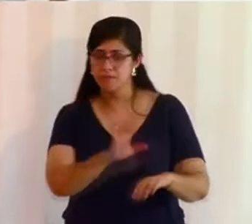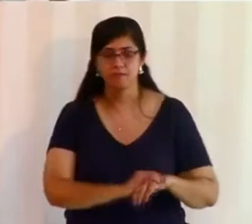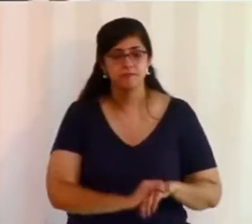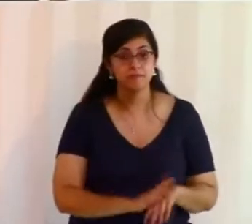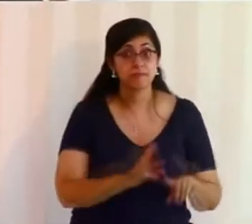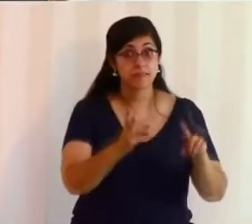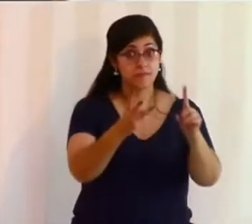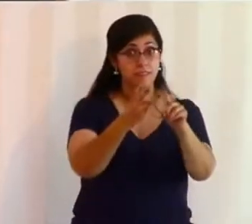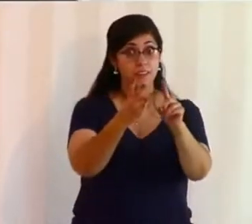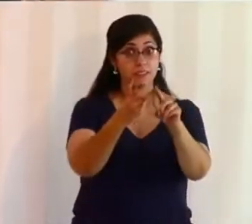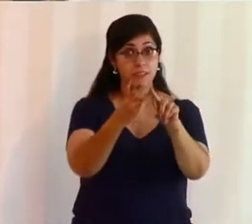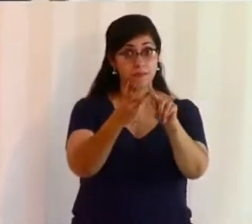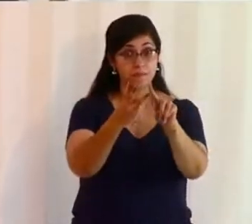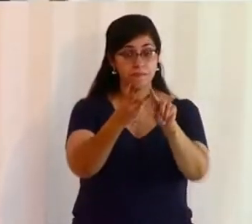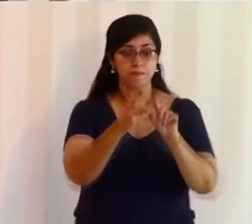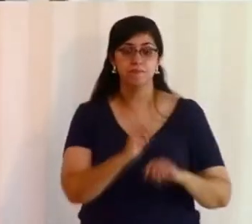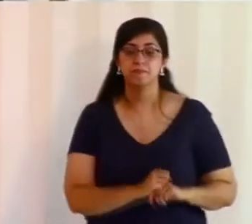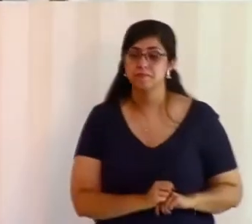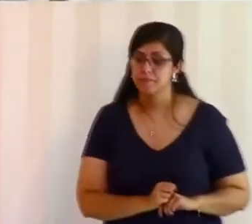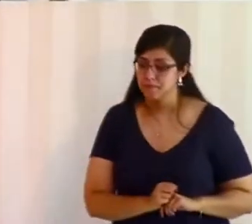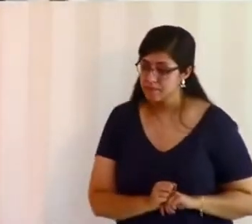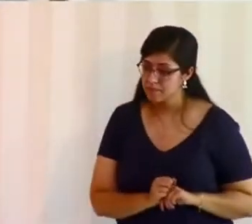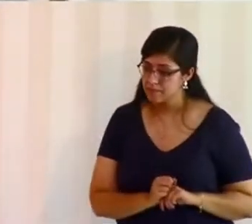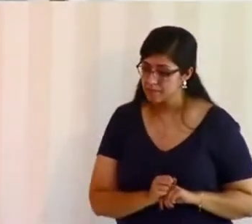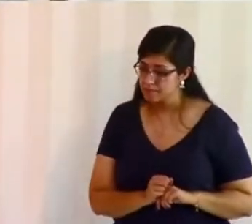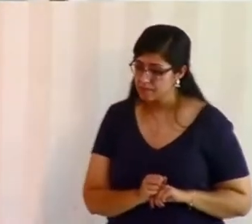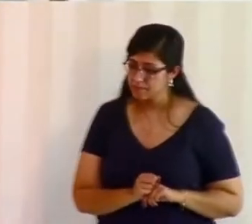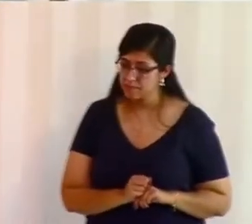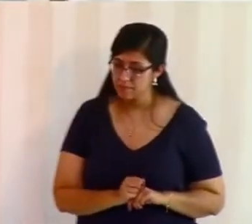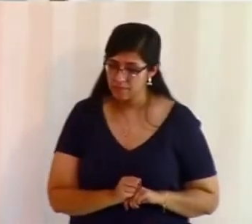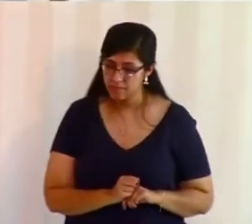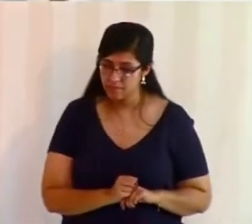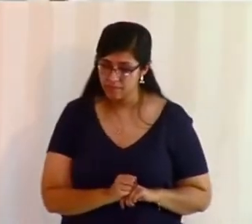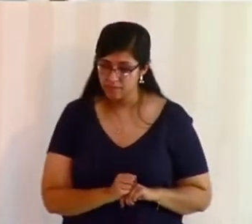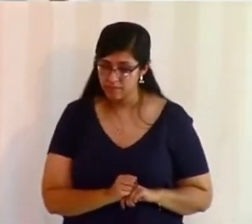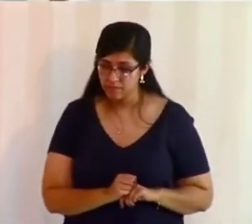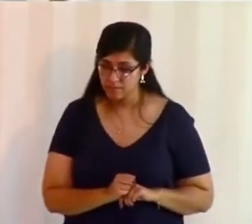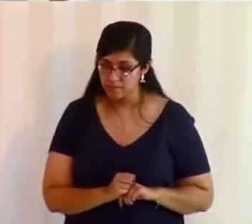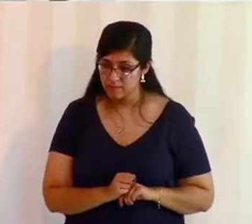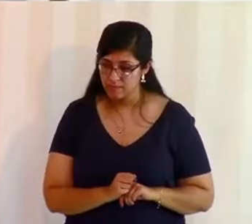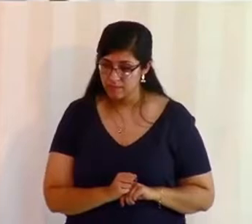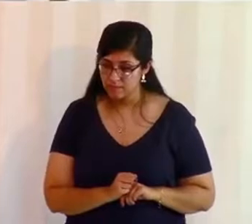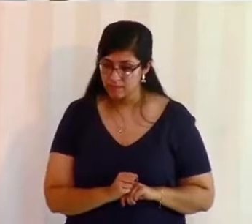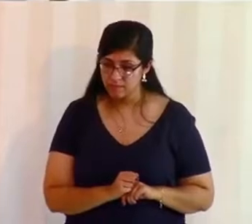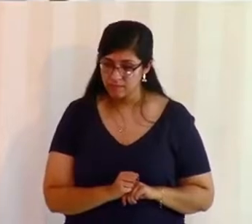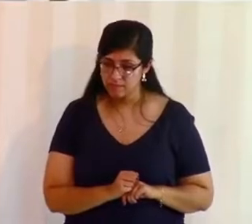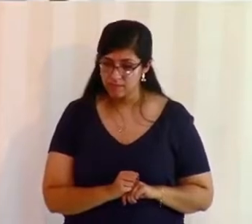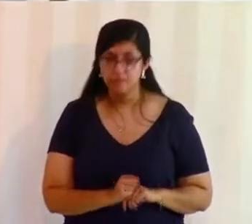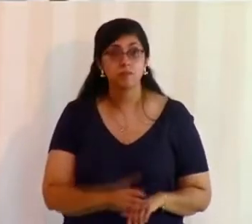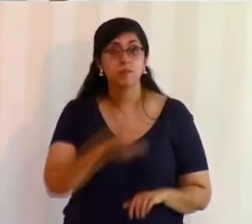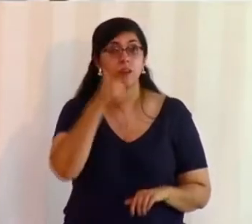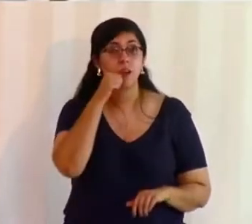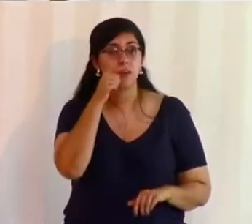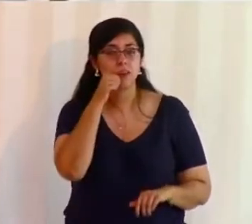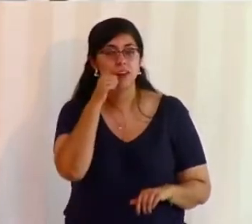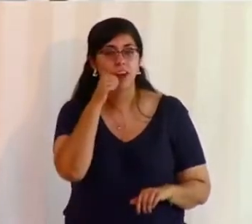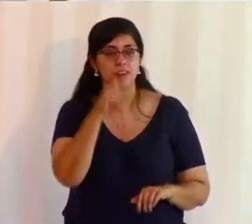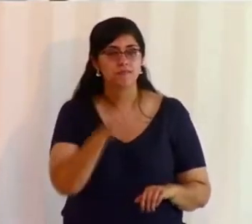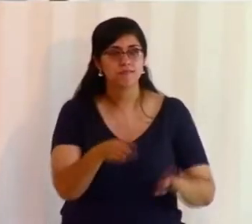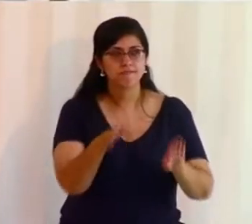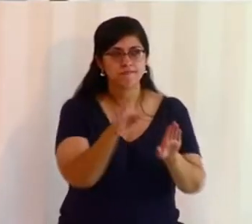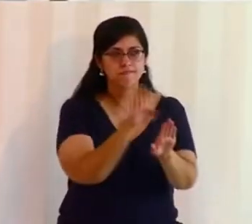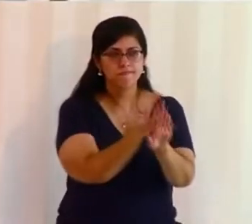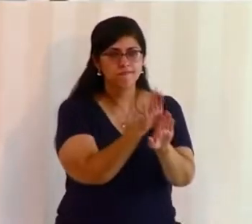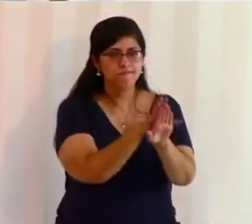terceiro lugar, irmãos, olhem comigo. O texto diz que aparece uma moça, uma jovem, com espírito de adivinhação. E esse espírito